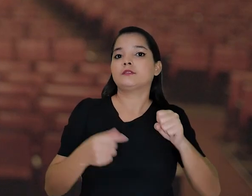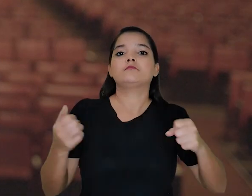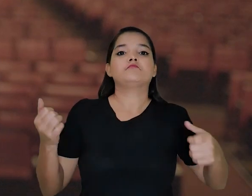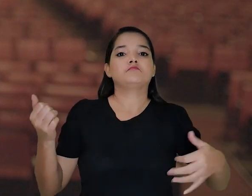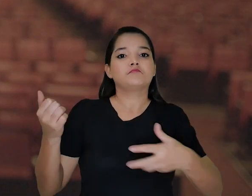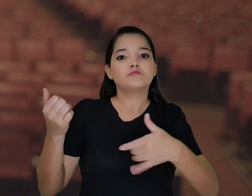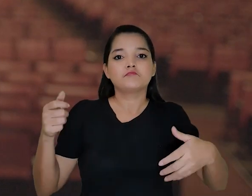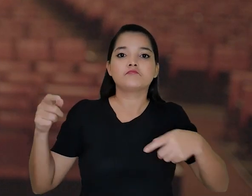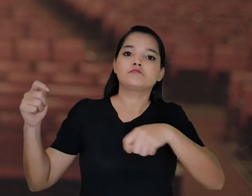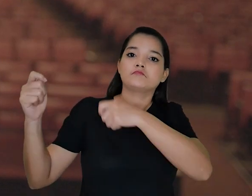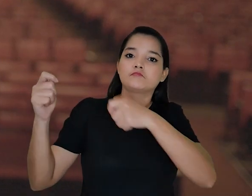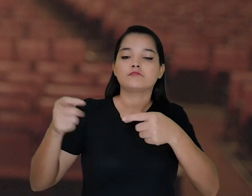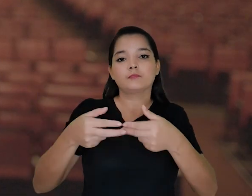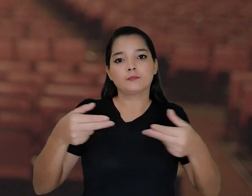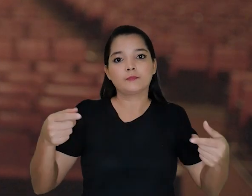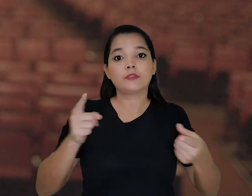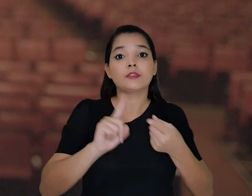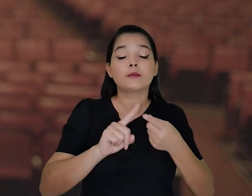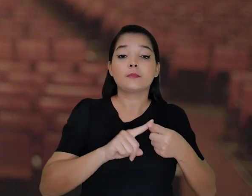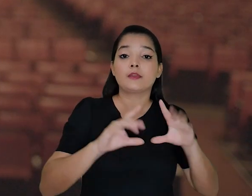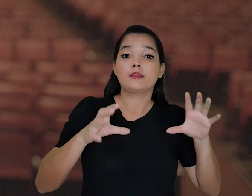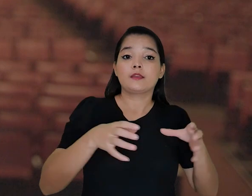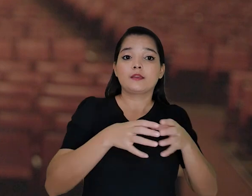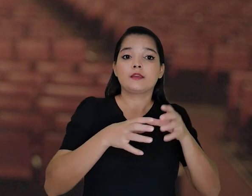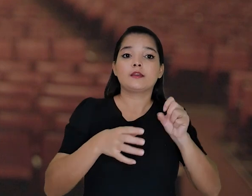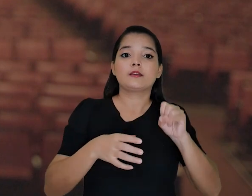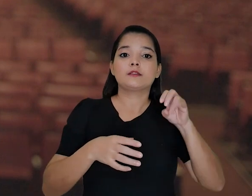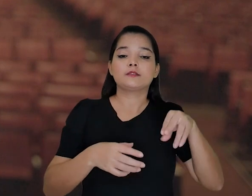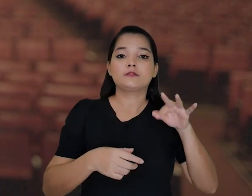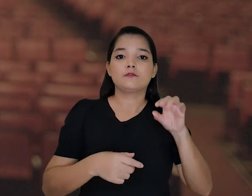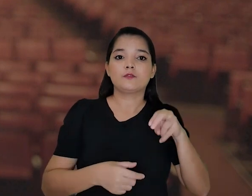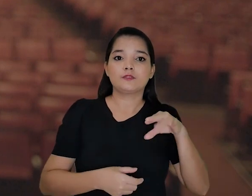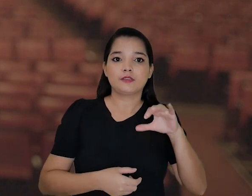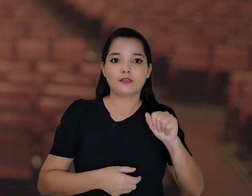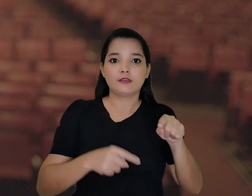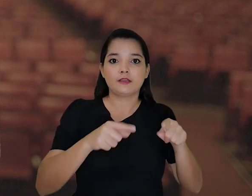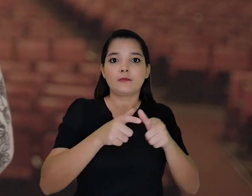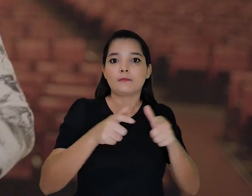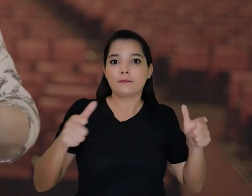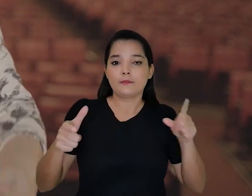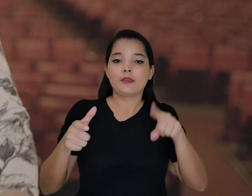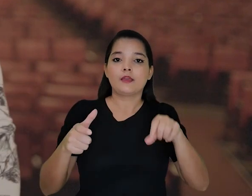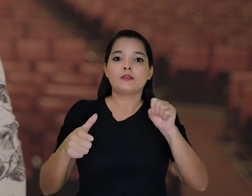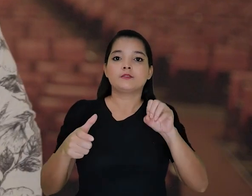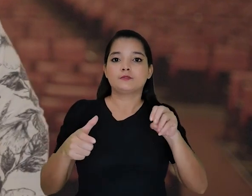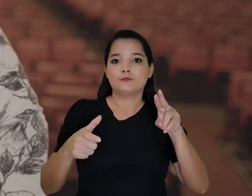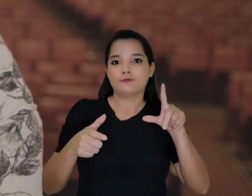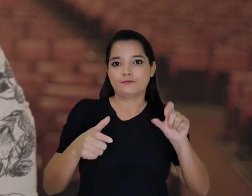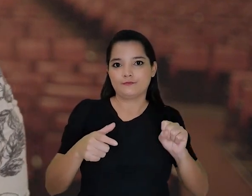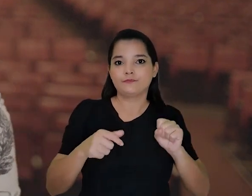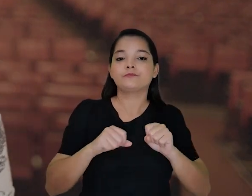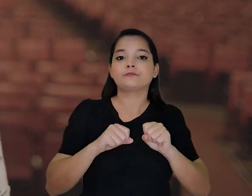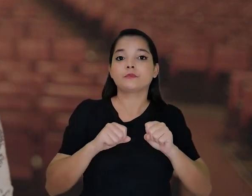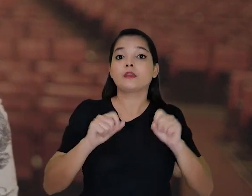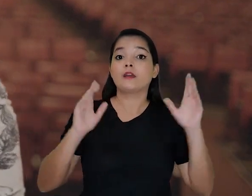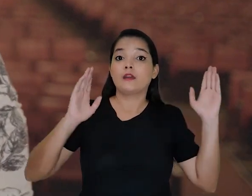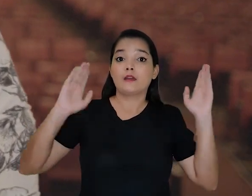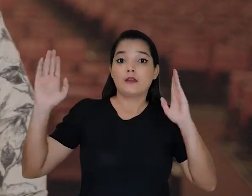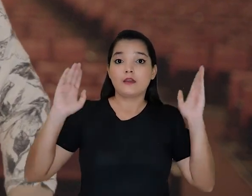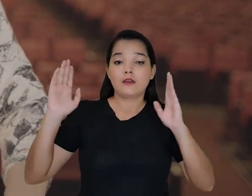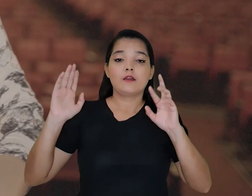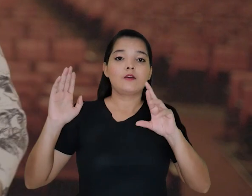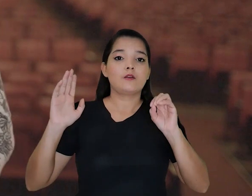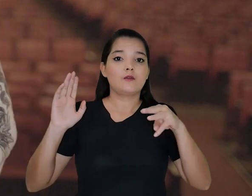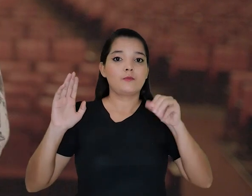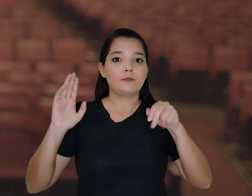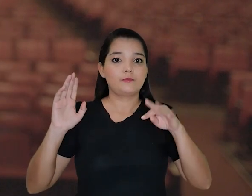sinfônicas onde a maioria é composta pelos sopros então nessa época do Romantismo